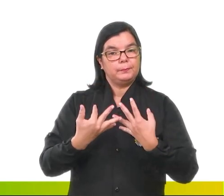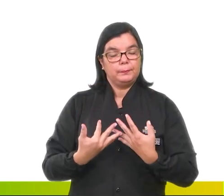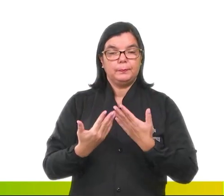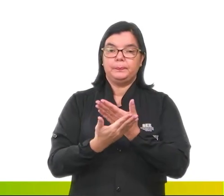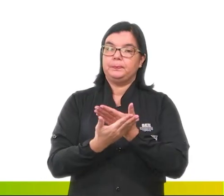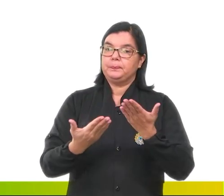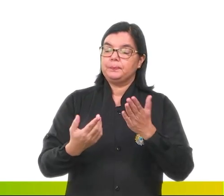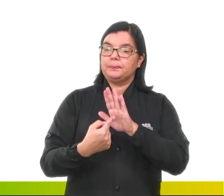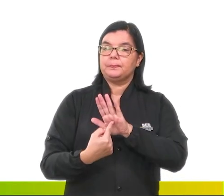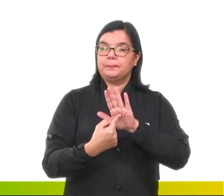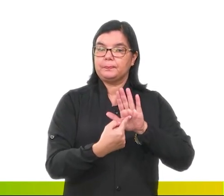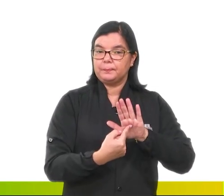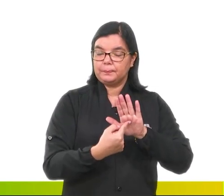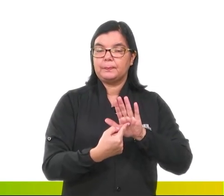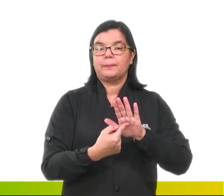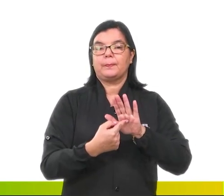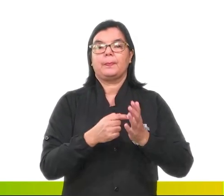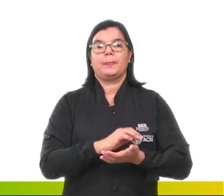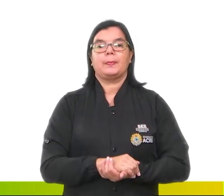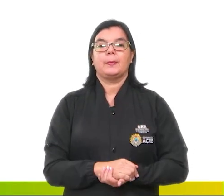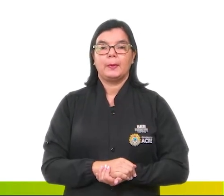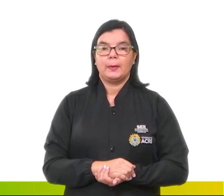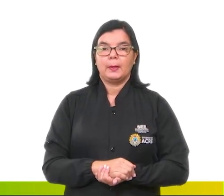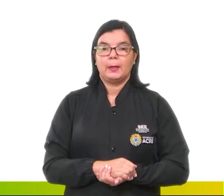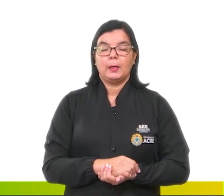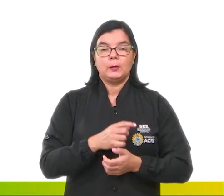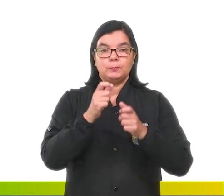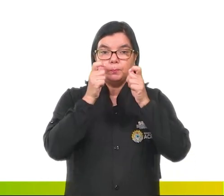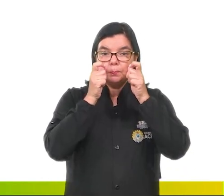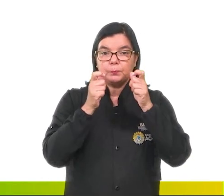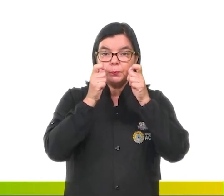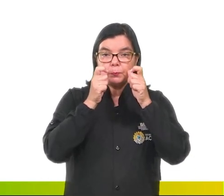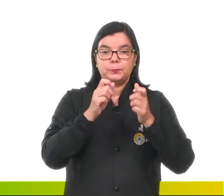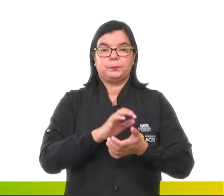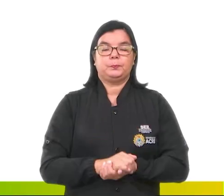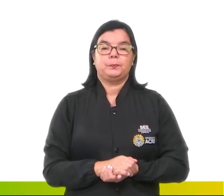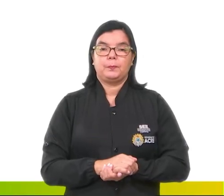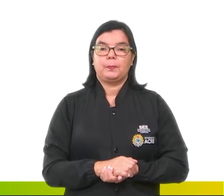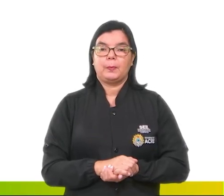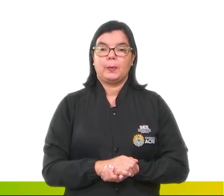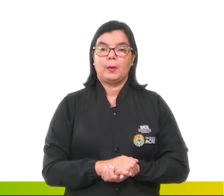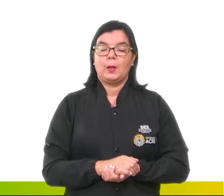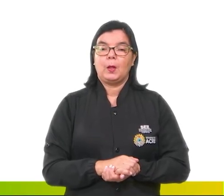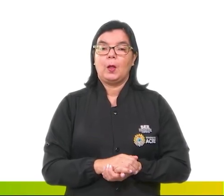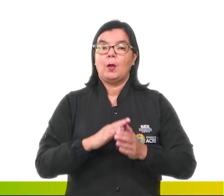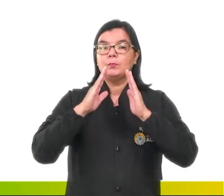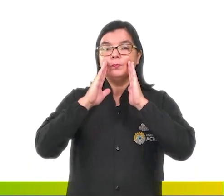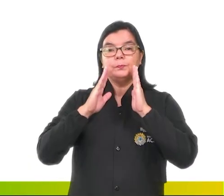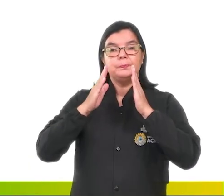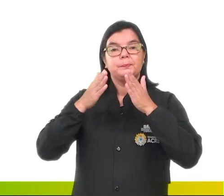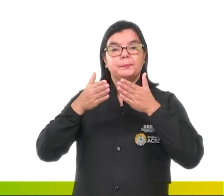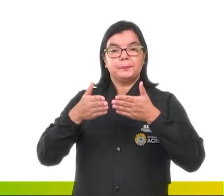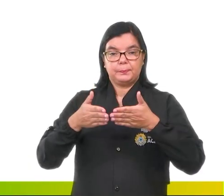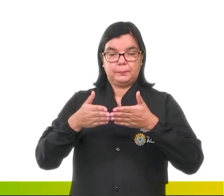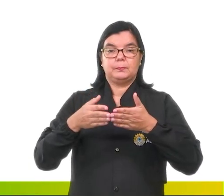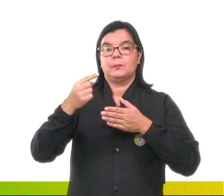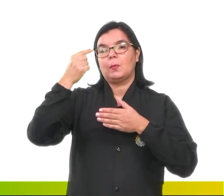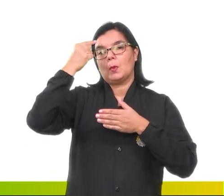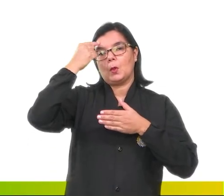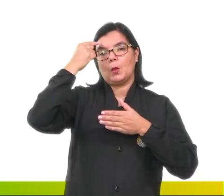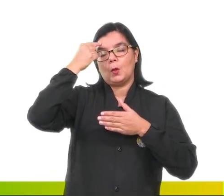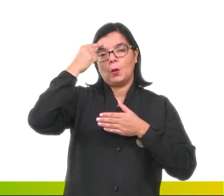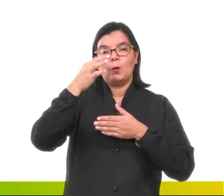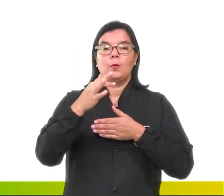eu apresentei a todos vocês. Bastante atenção. Temos aqui uma questão voltada ao pensamento